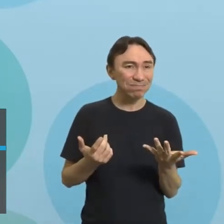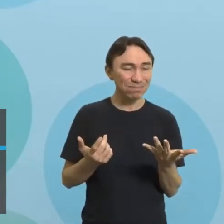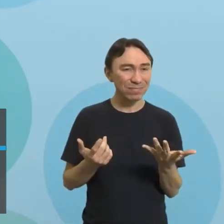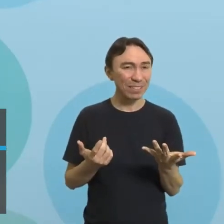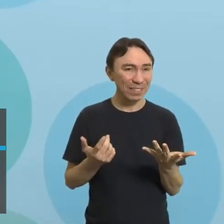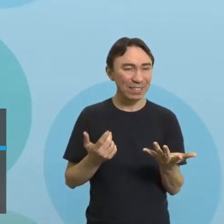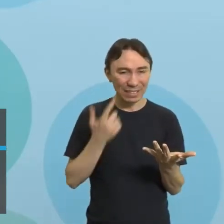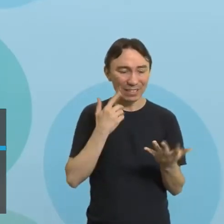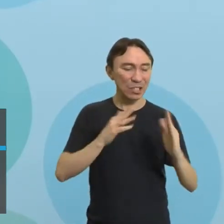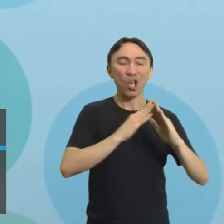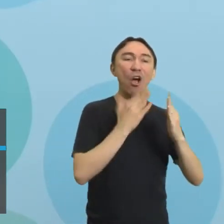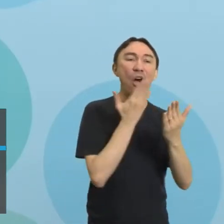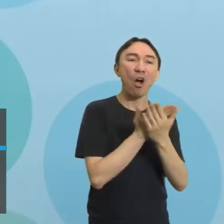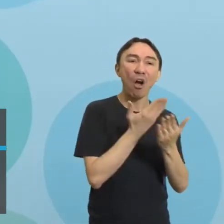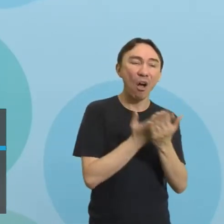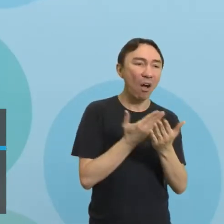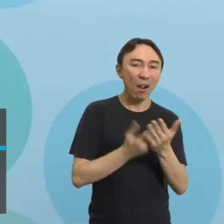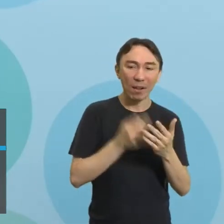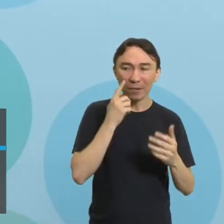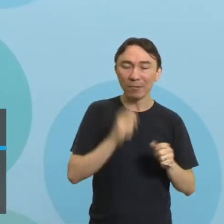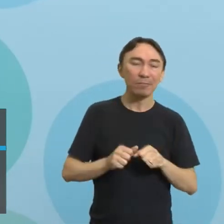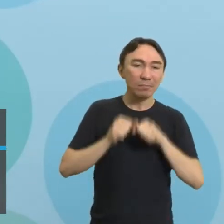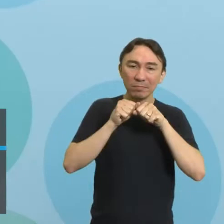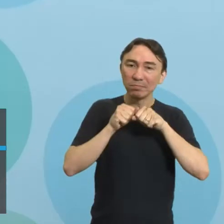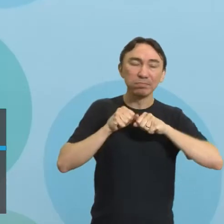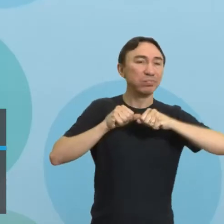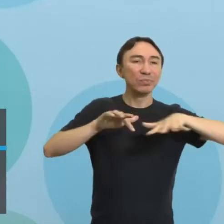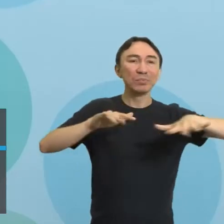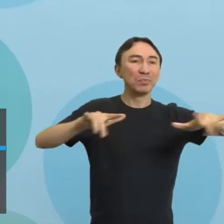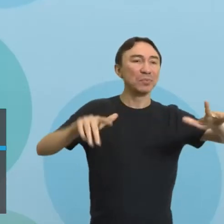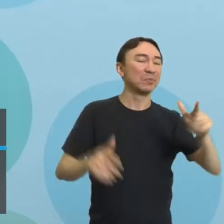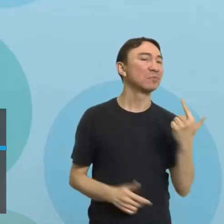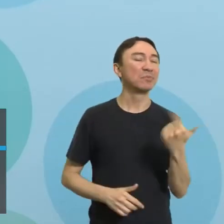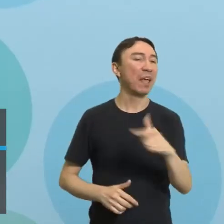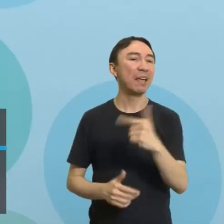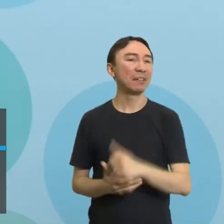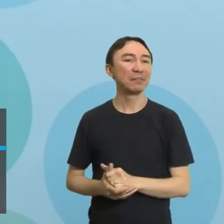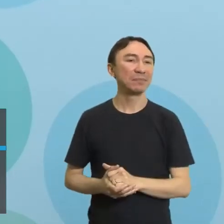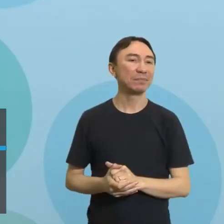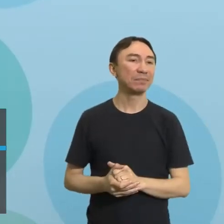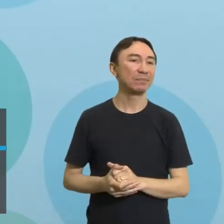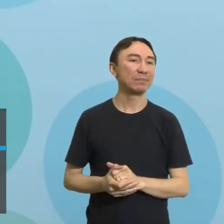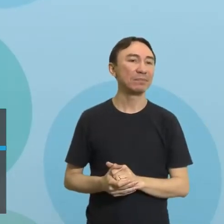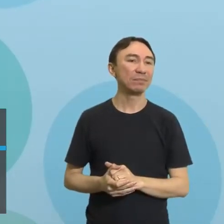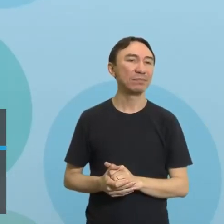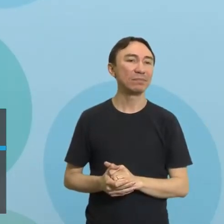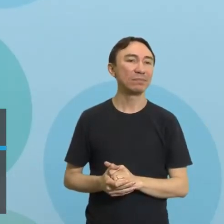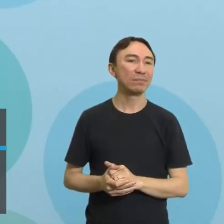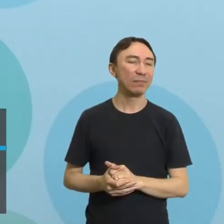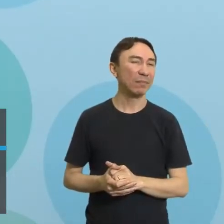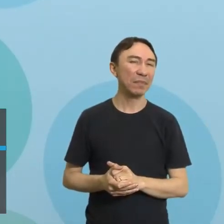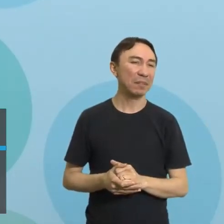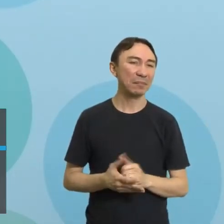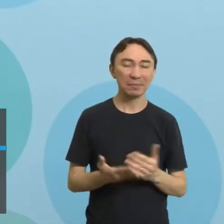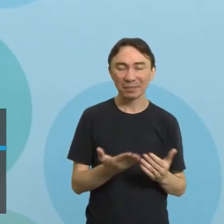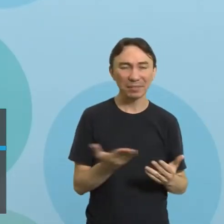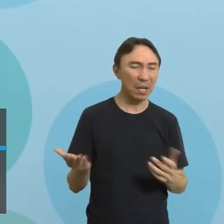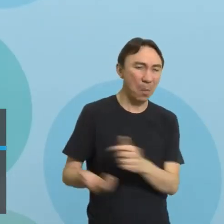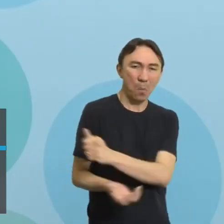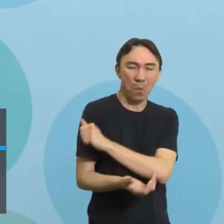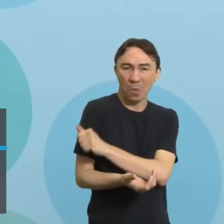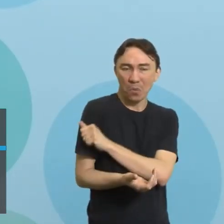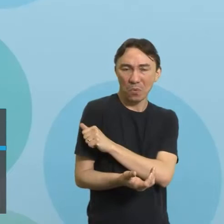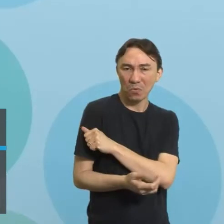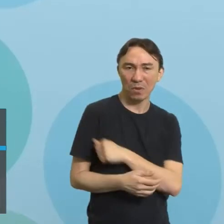compartilhada na escola, né? A gente não tem esse momento, assim, geralmente os estudantes, eles leem de forma